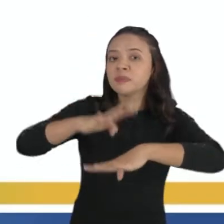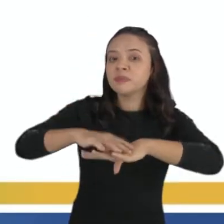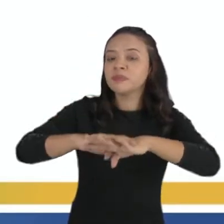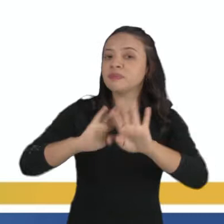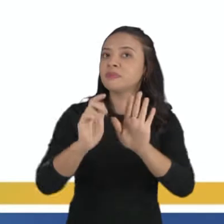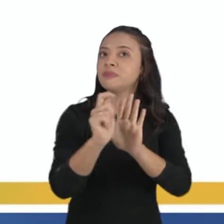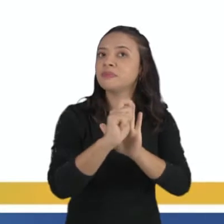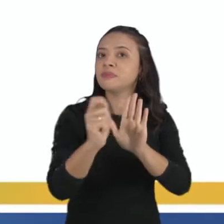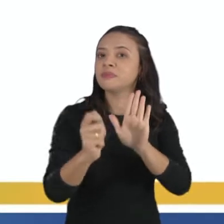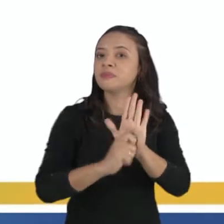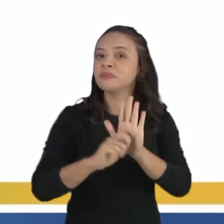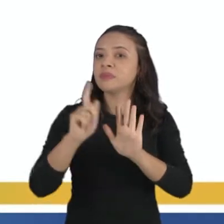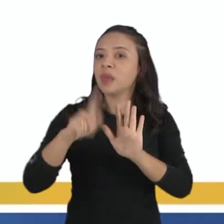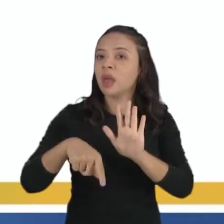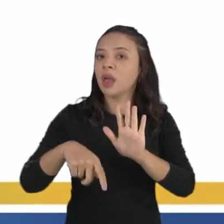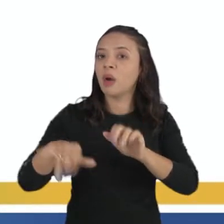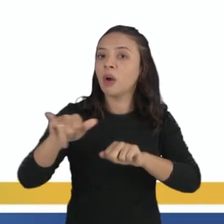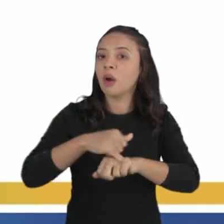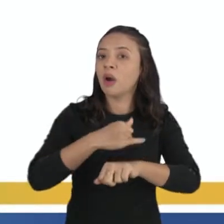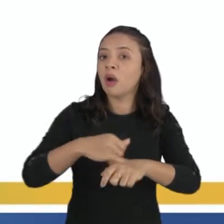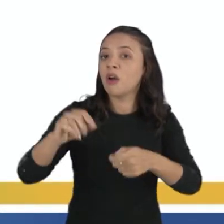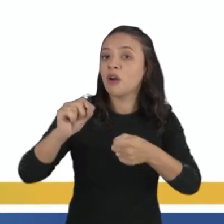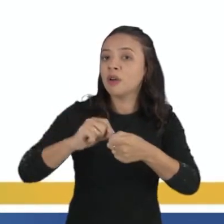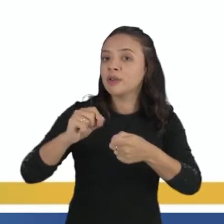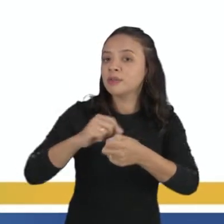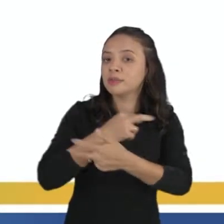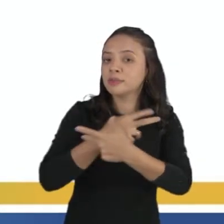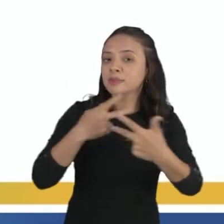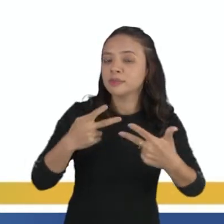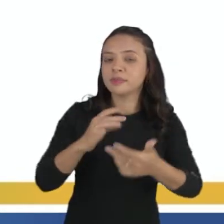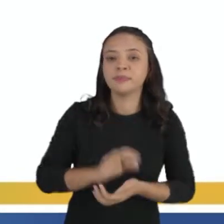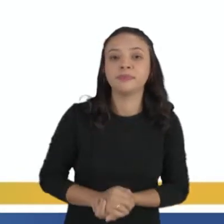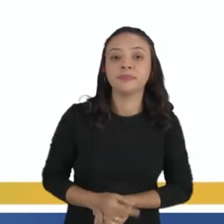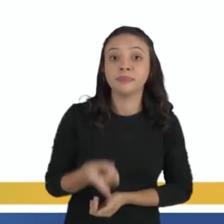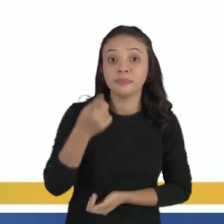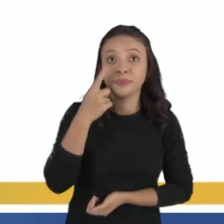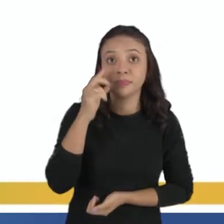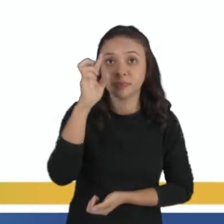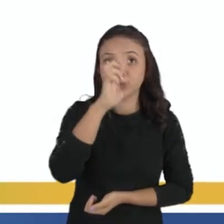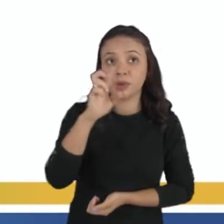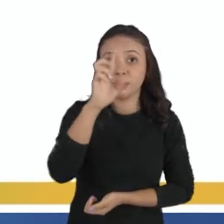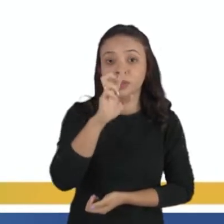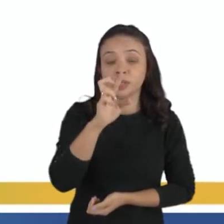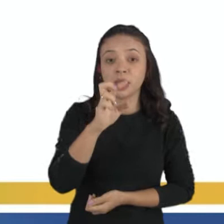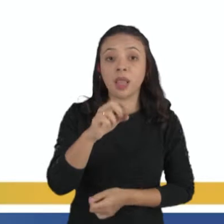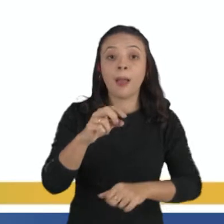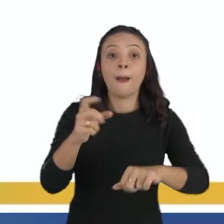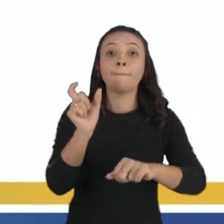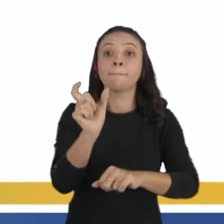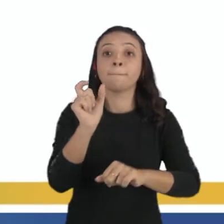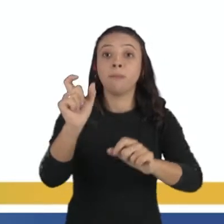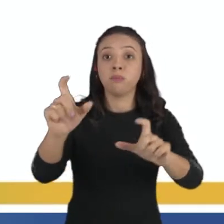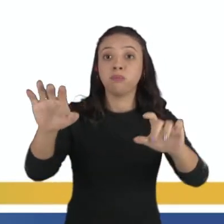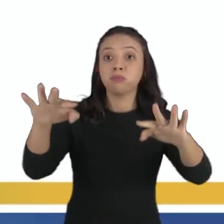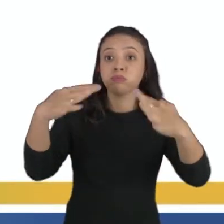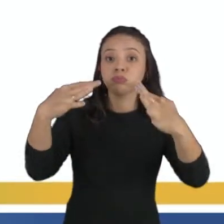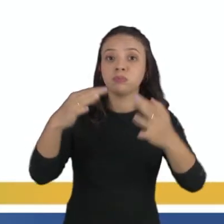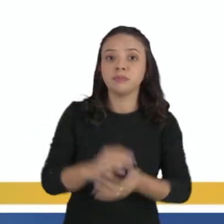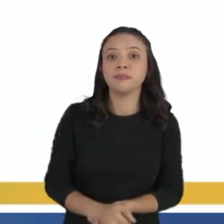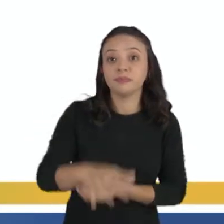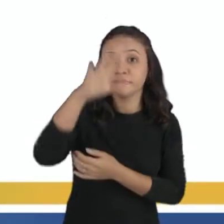que algoritmo é um modo de fazer uma coisa. Observem, gente, a palavra destacada.